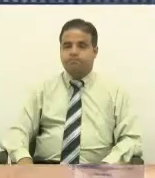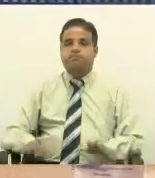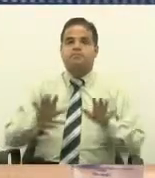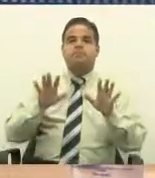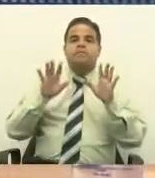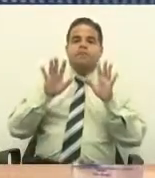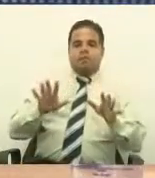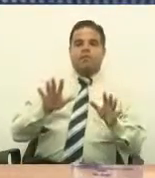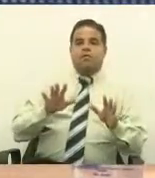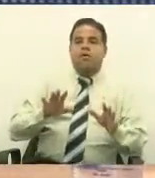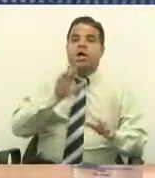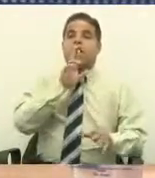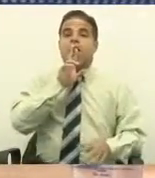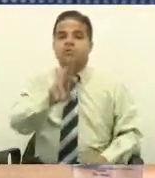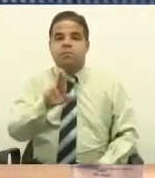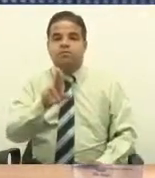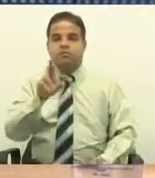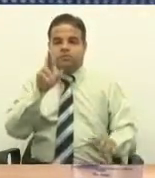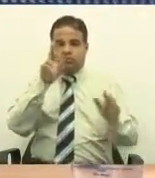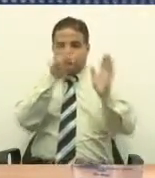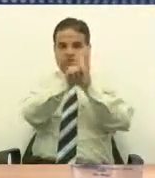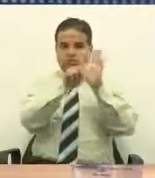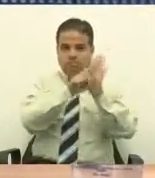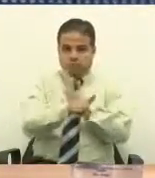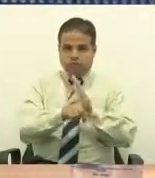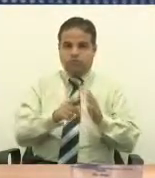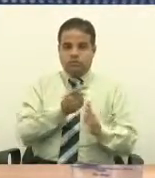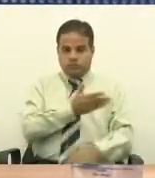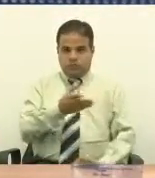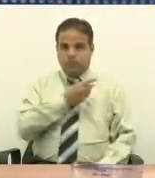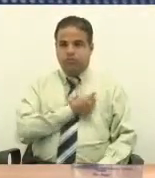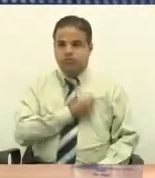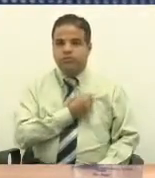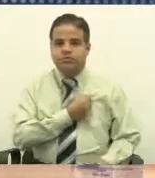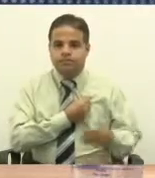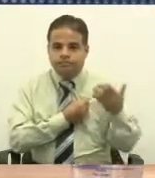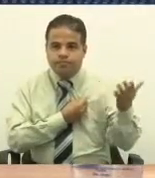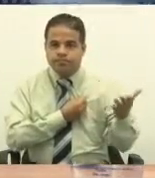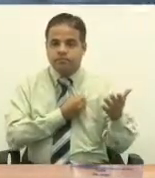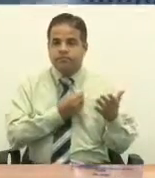Bom, respondendo às questões aqui presentes, pertinentes,